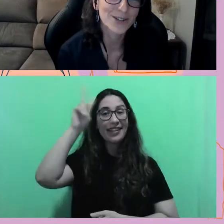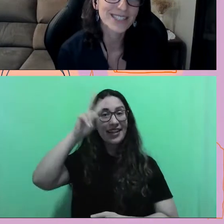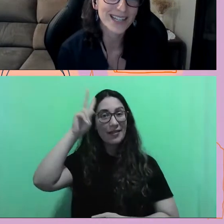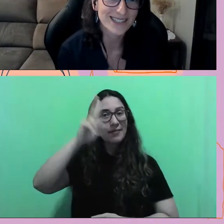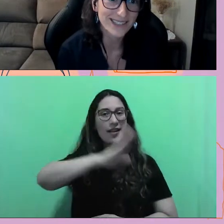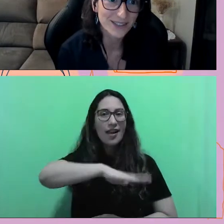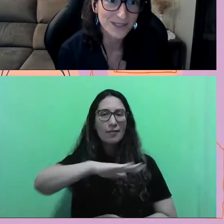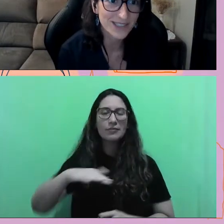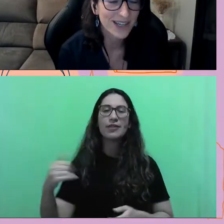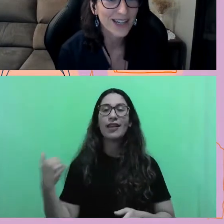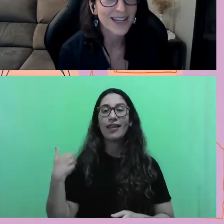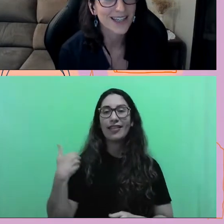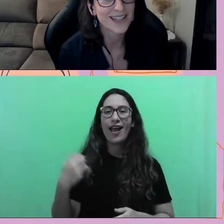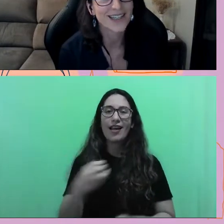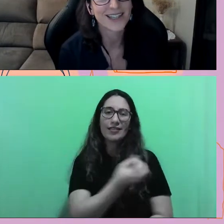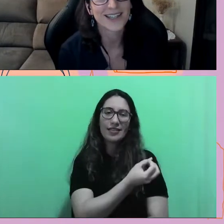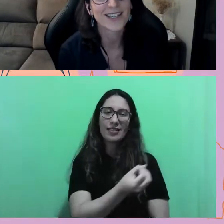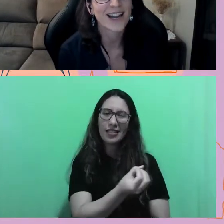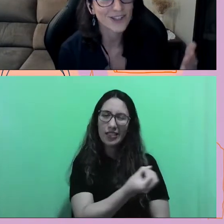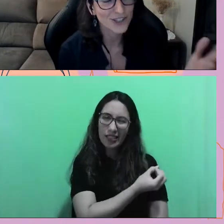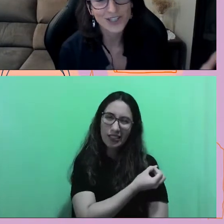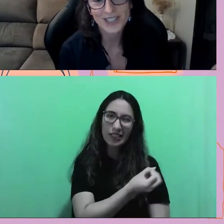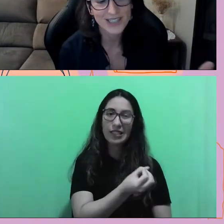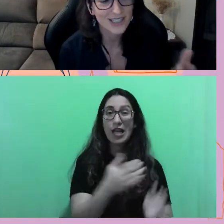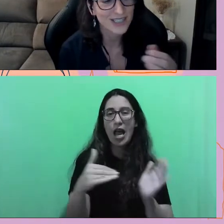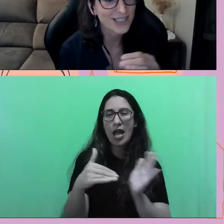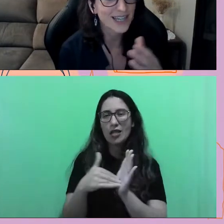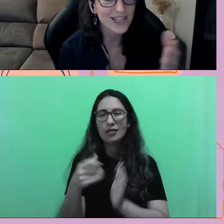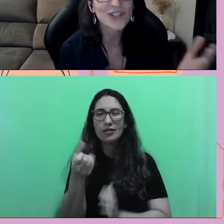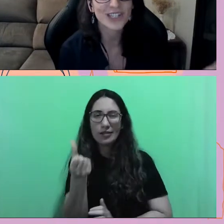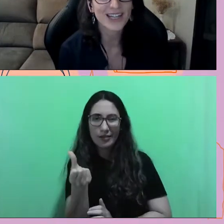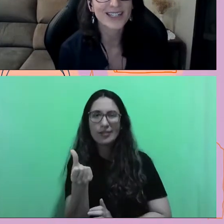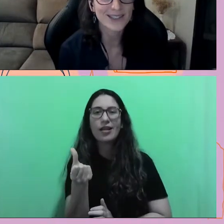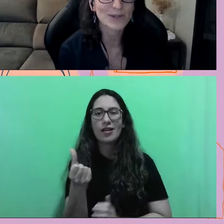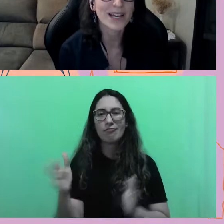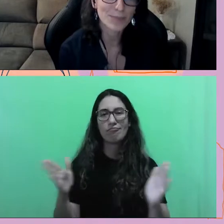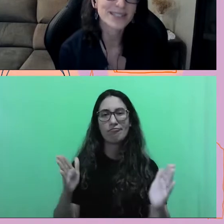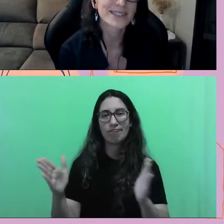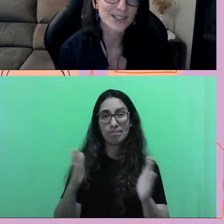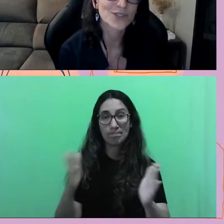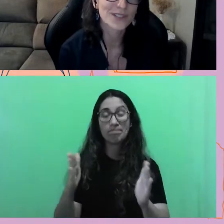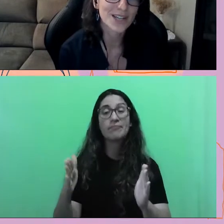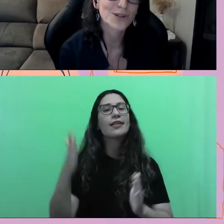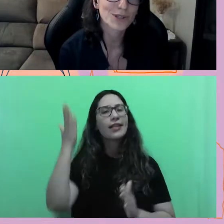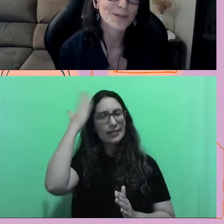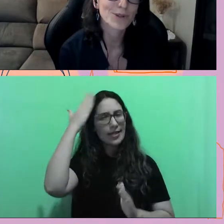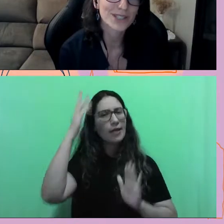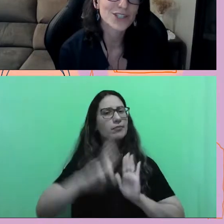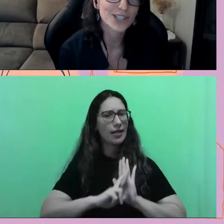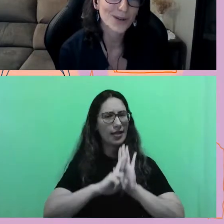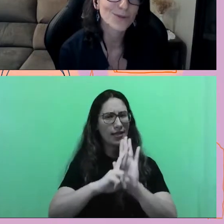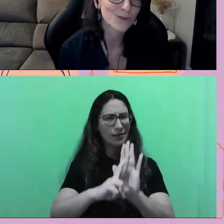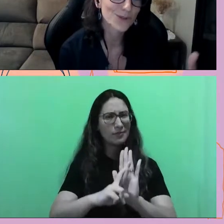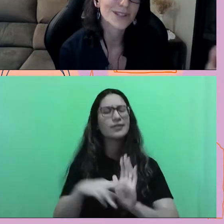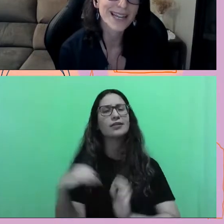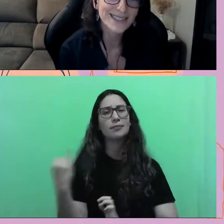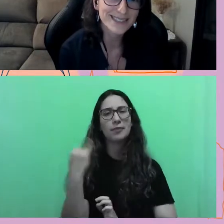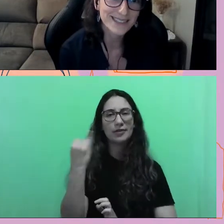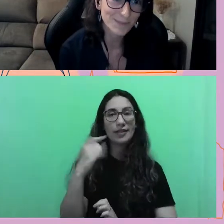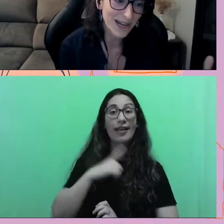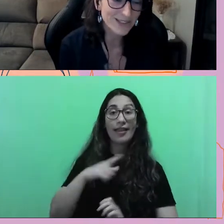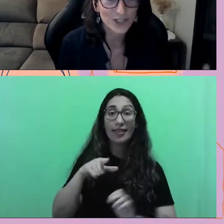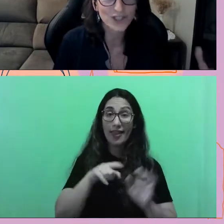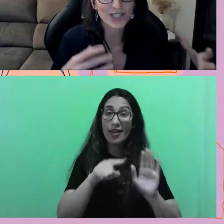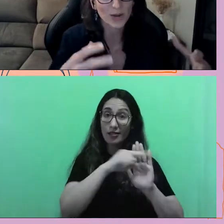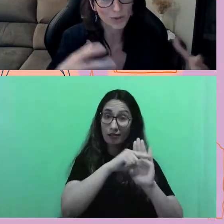de 0 a 6 anos, e a gente entende que a questão da representatividade é muito importante. Então,